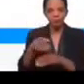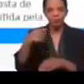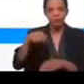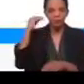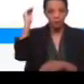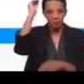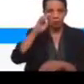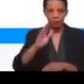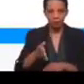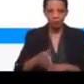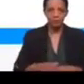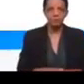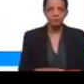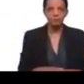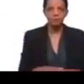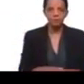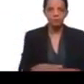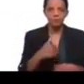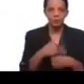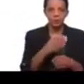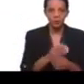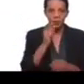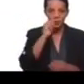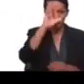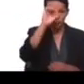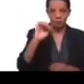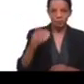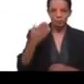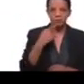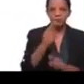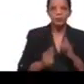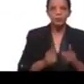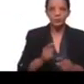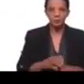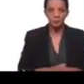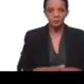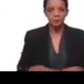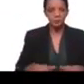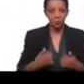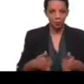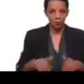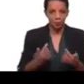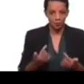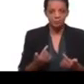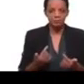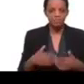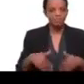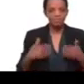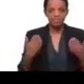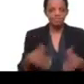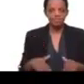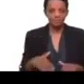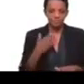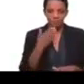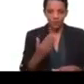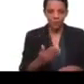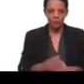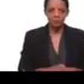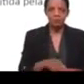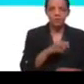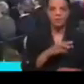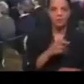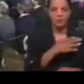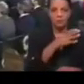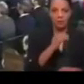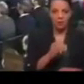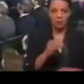República. A nota do gabinete do Primeiro-Ministro diz ainda que foi o próprio quem pediu a demissão. Marco Capitão